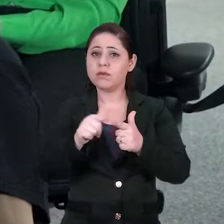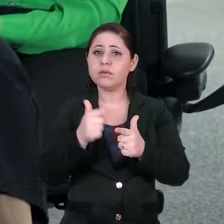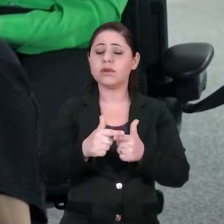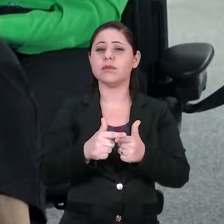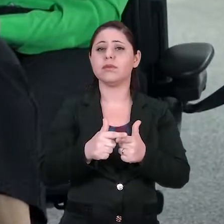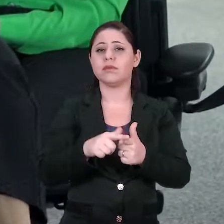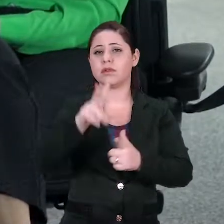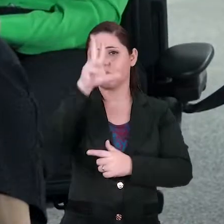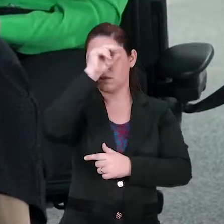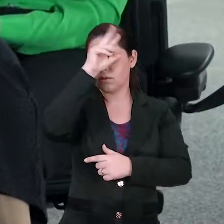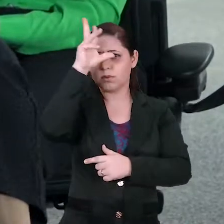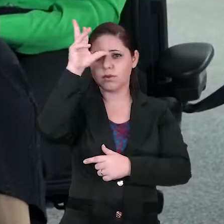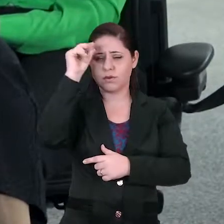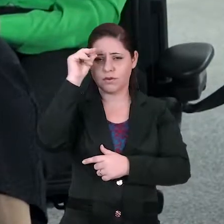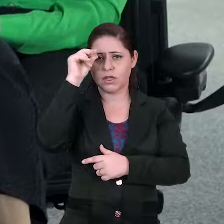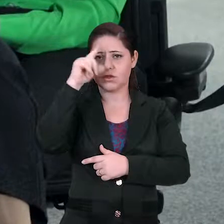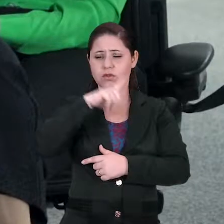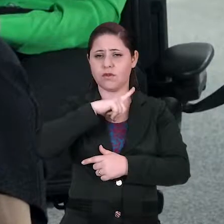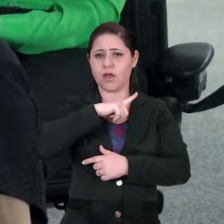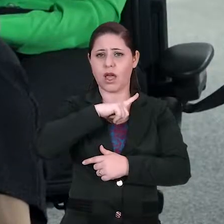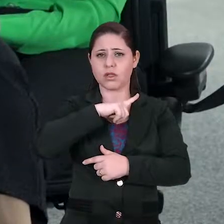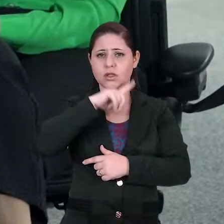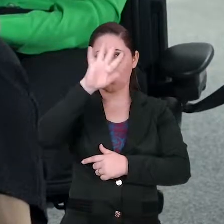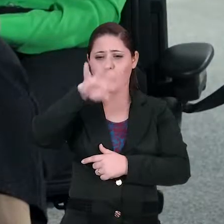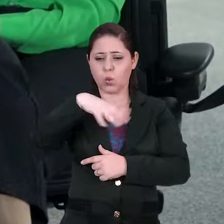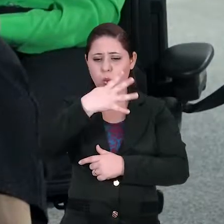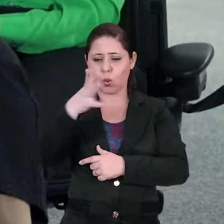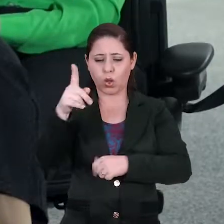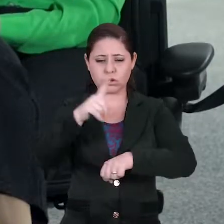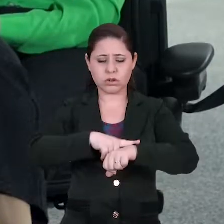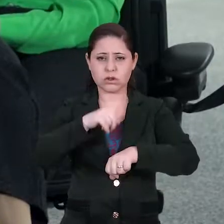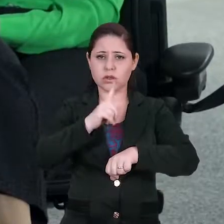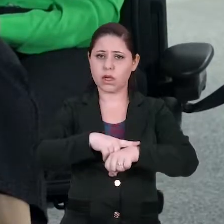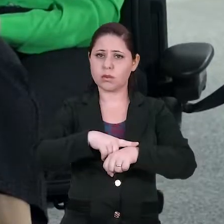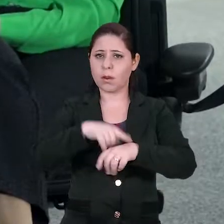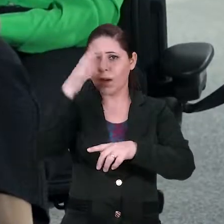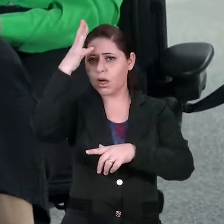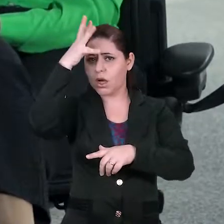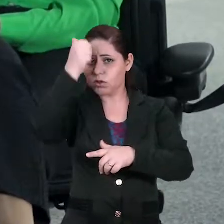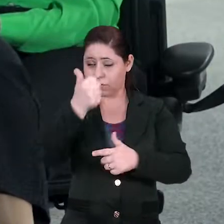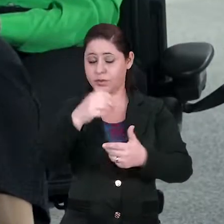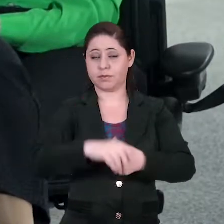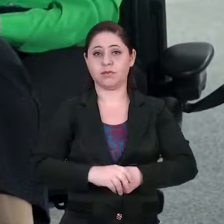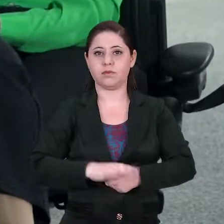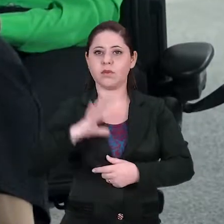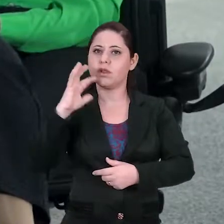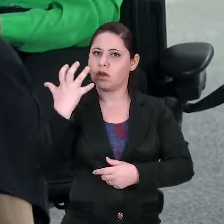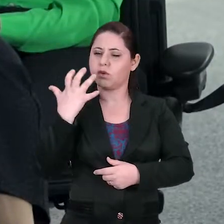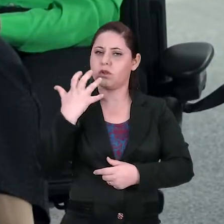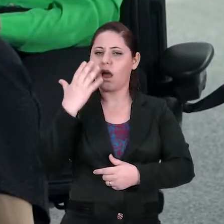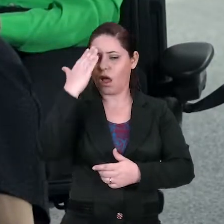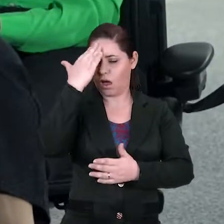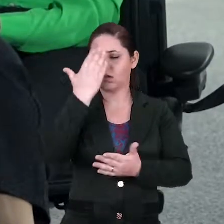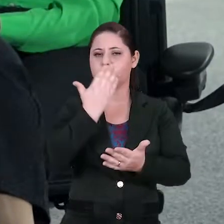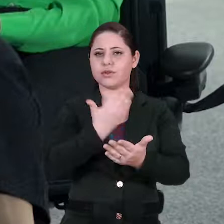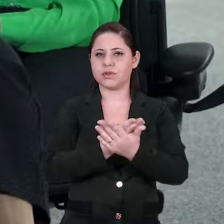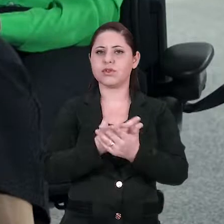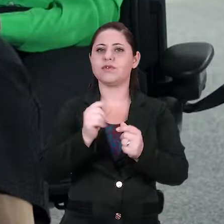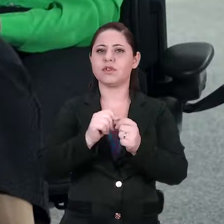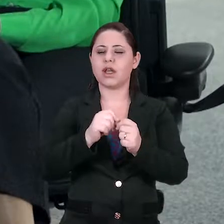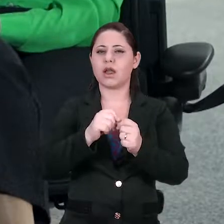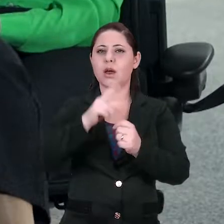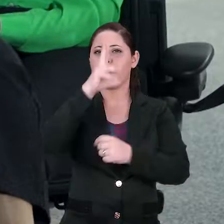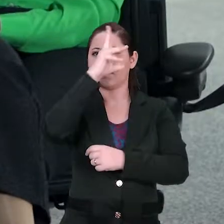que o prefeito desse um prazo para a resolução desses problemas. E isso aconteceu. Eu acredito que nós fizemos os prefeitos